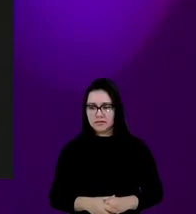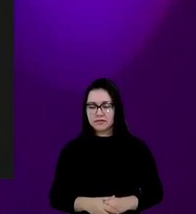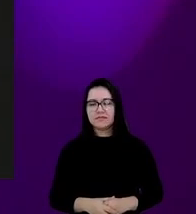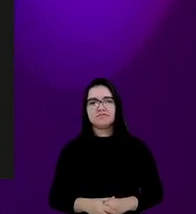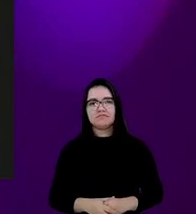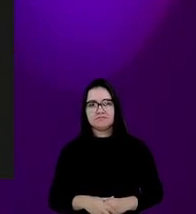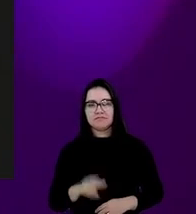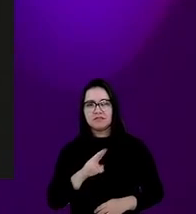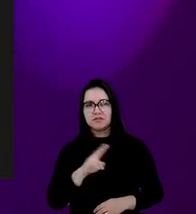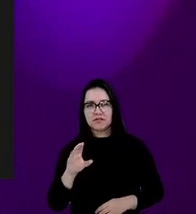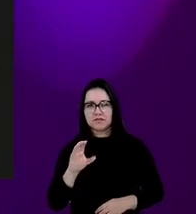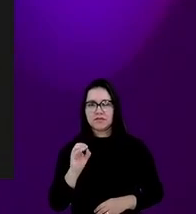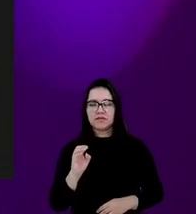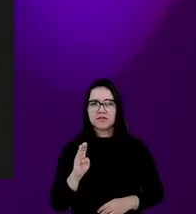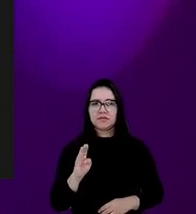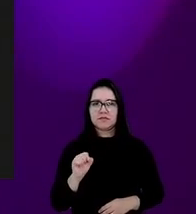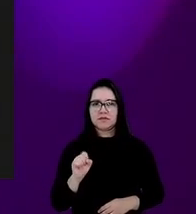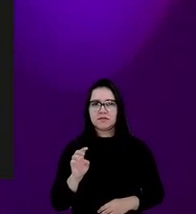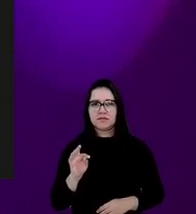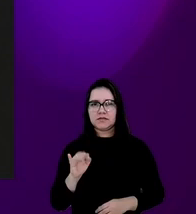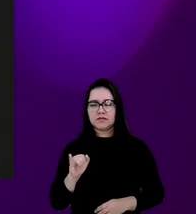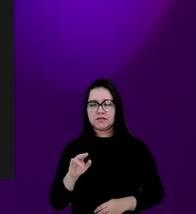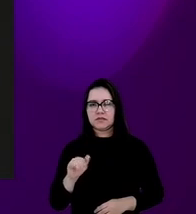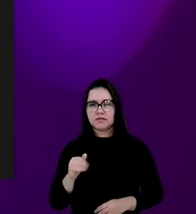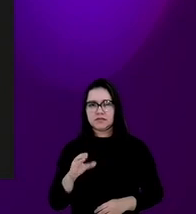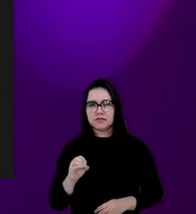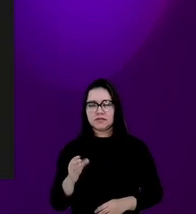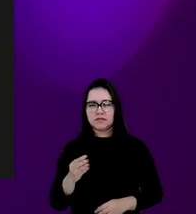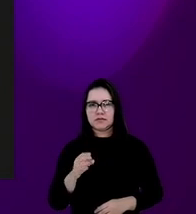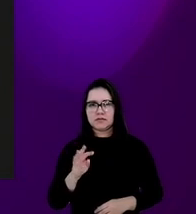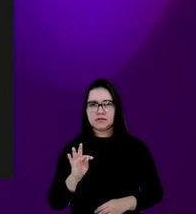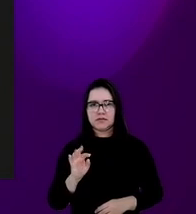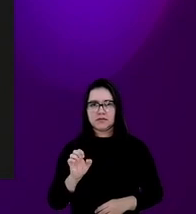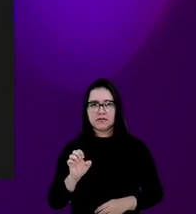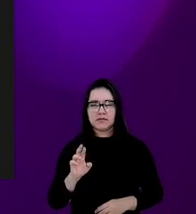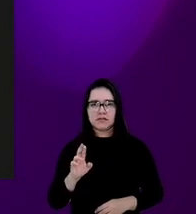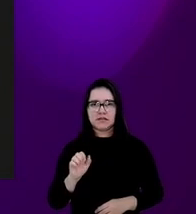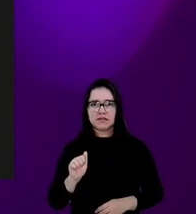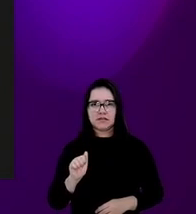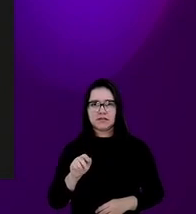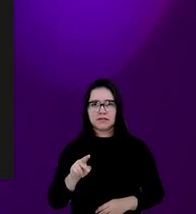Obstinação terapêutica. O exemplo maior disso que eu posso citar